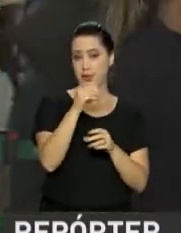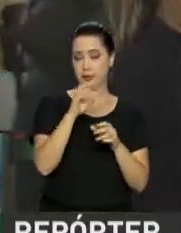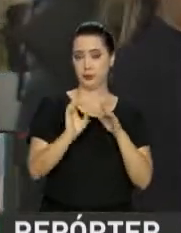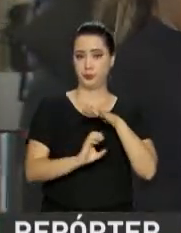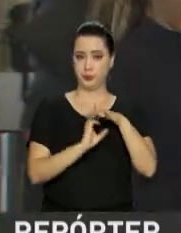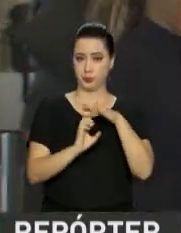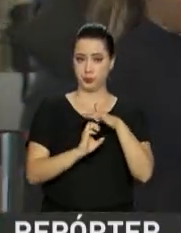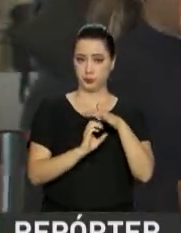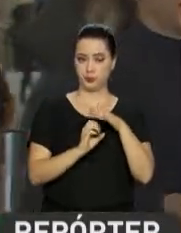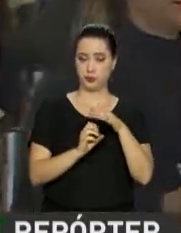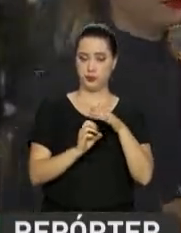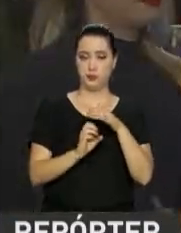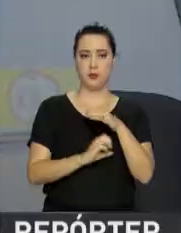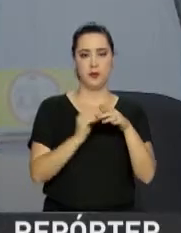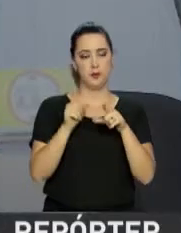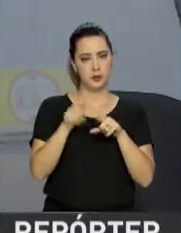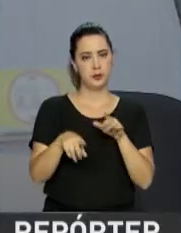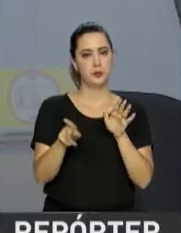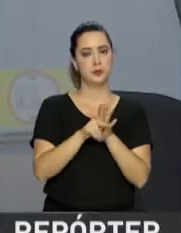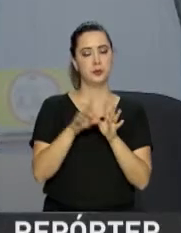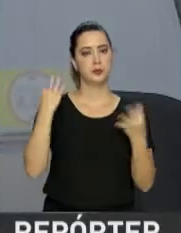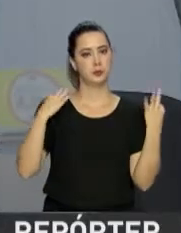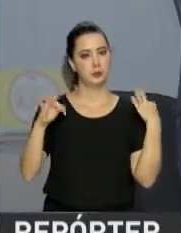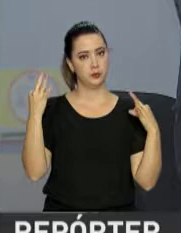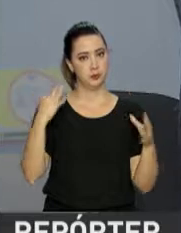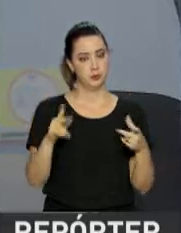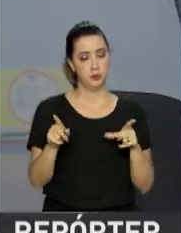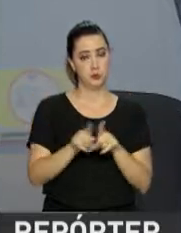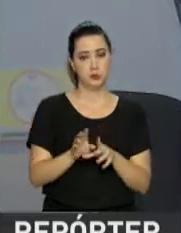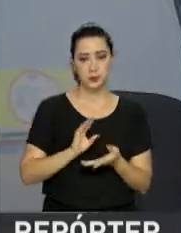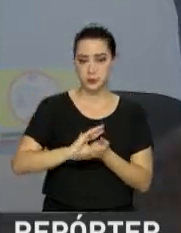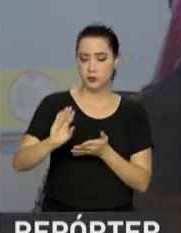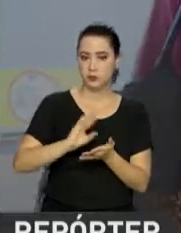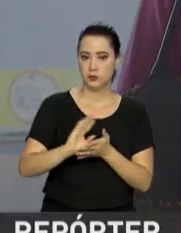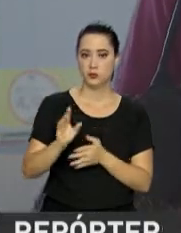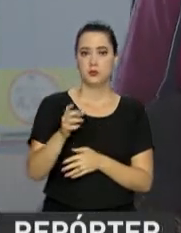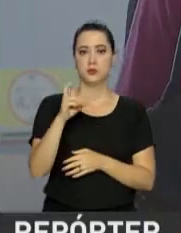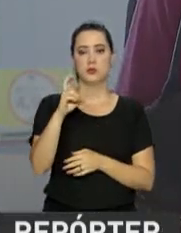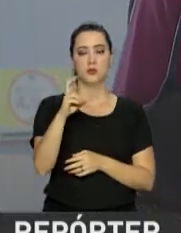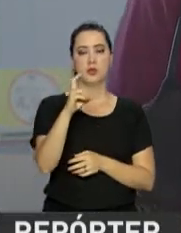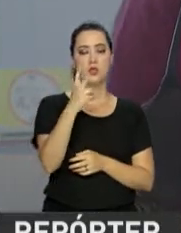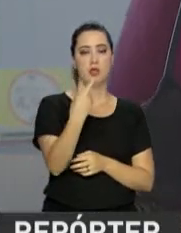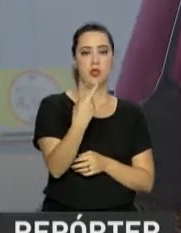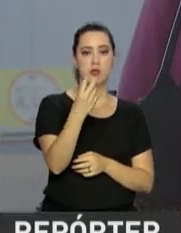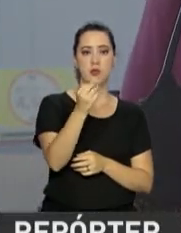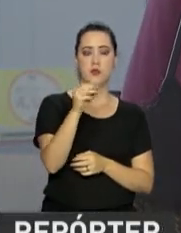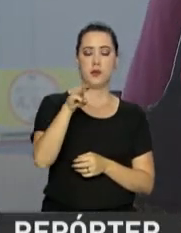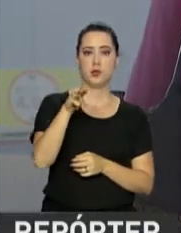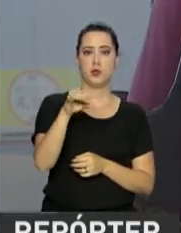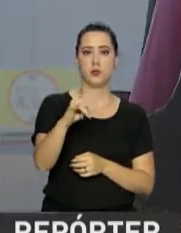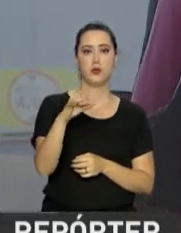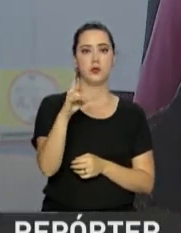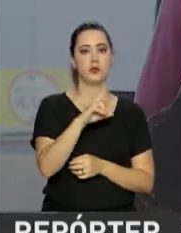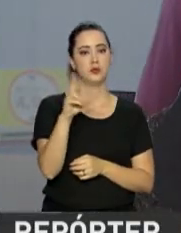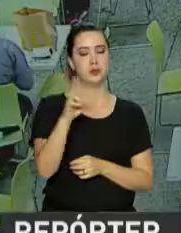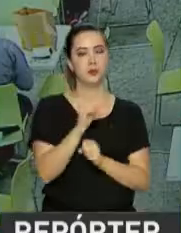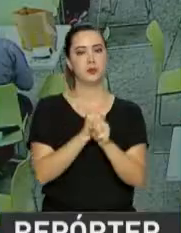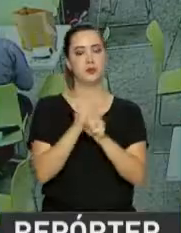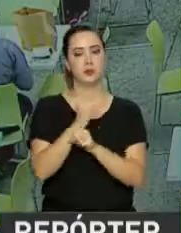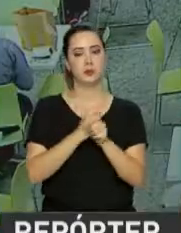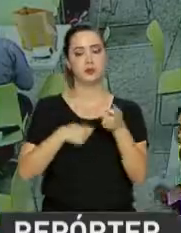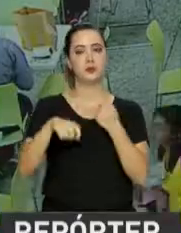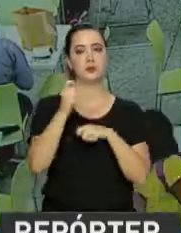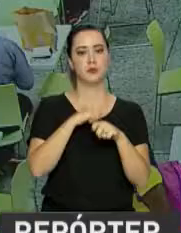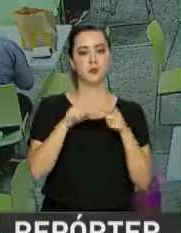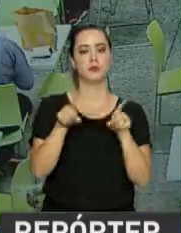é gerado pelo turismo. No Brasil, a área injeta 520 bilhões de reais por ano na economia e